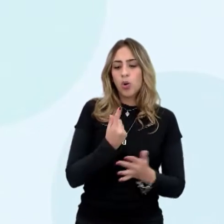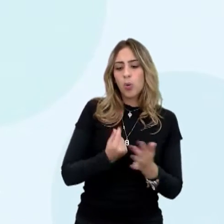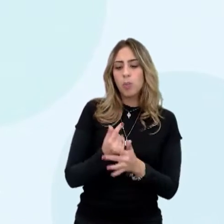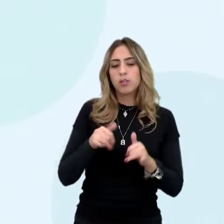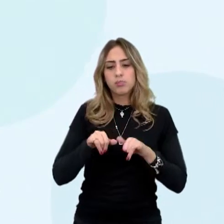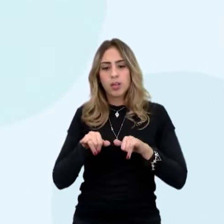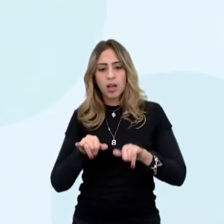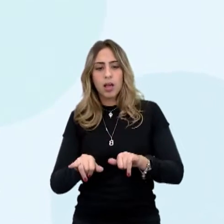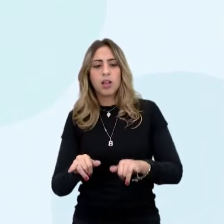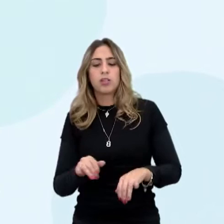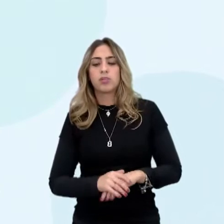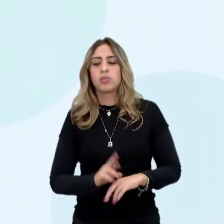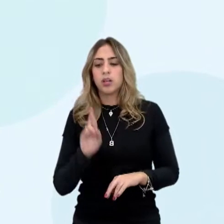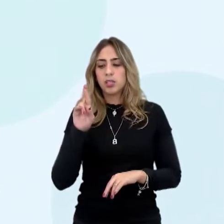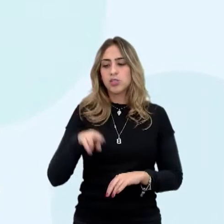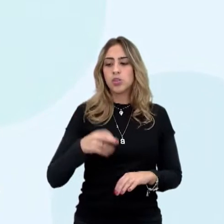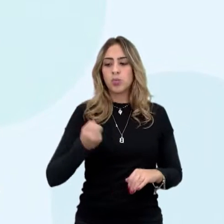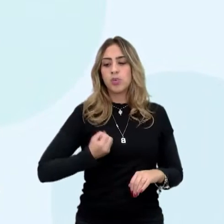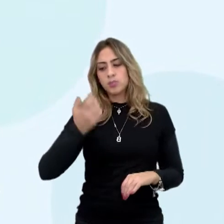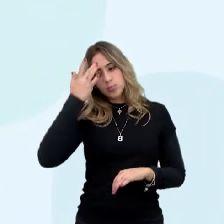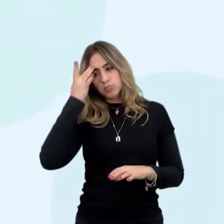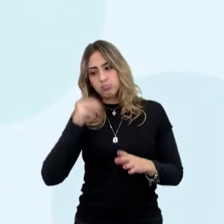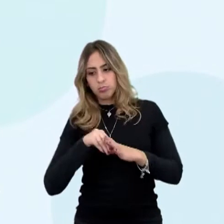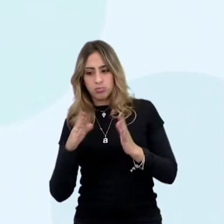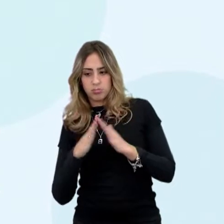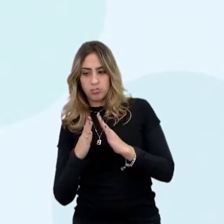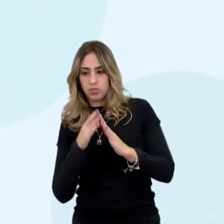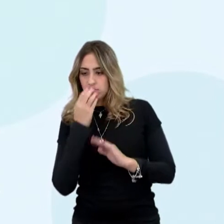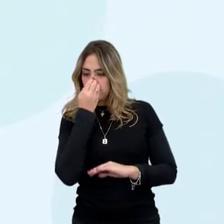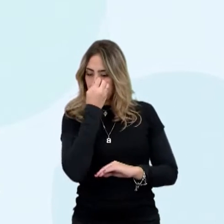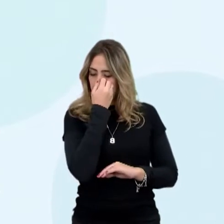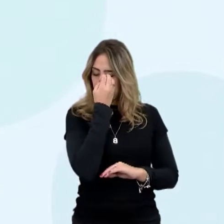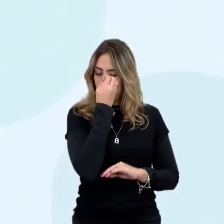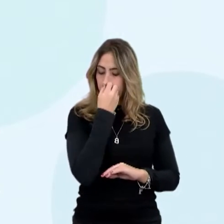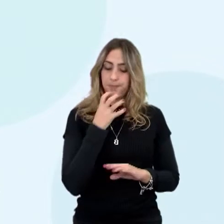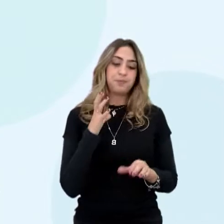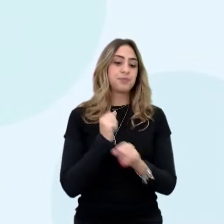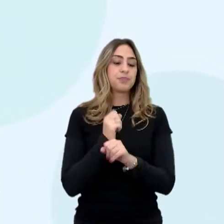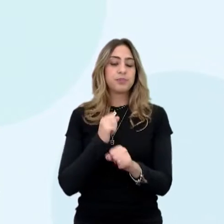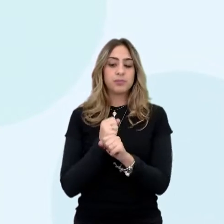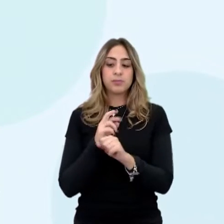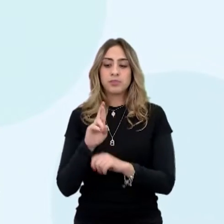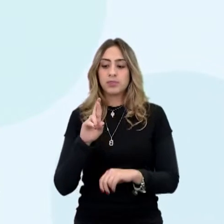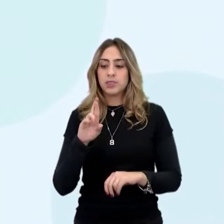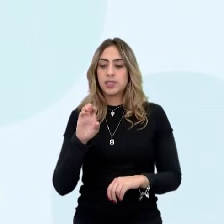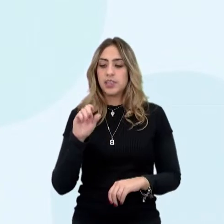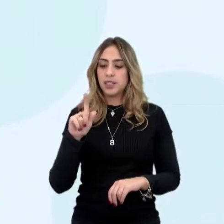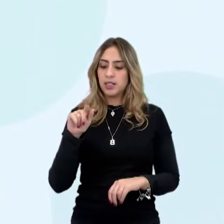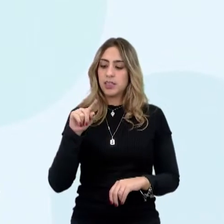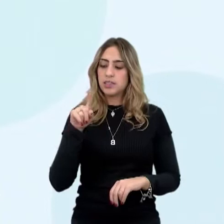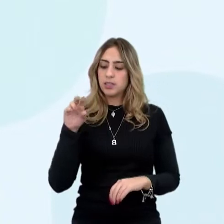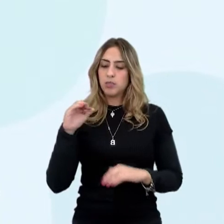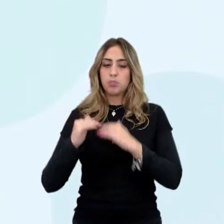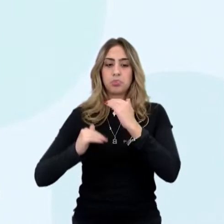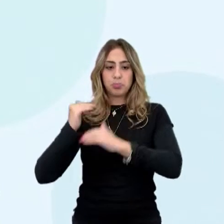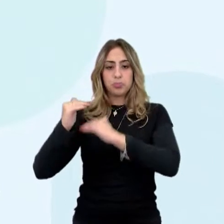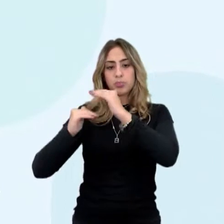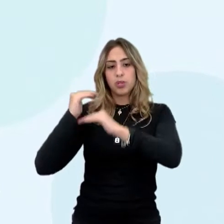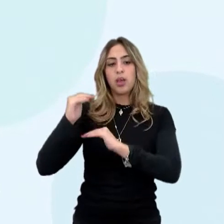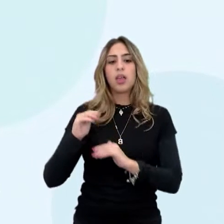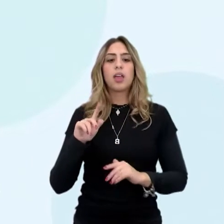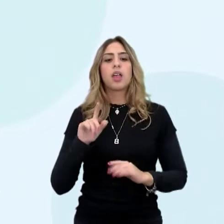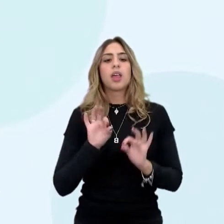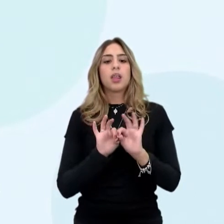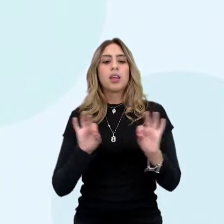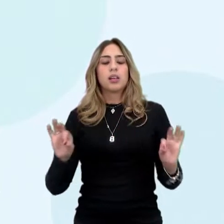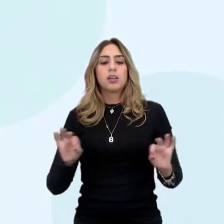supermercado em razão do número de pessoas da casa é um exemplo aí de cálculo de regressão linear. Para vocês terem uma ideia,